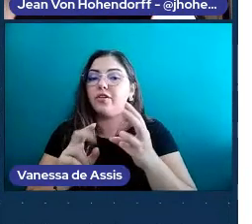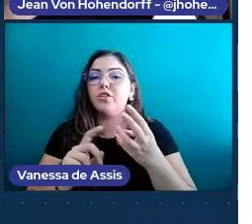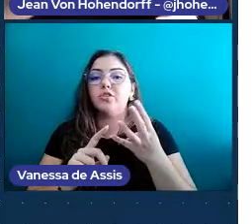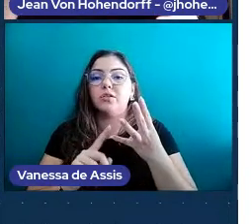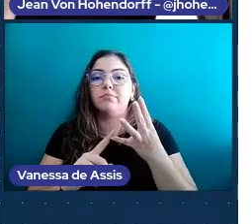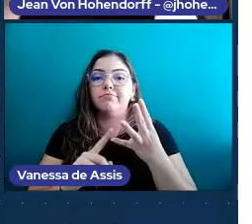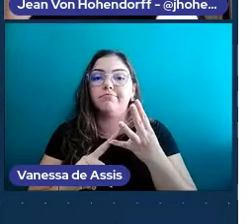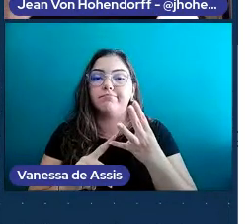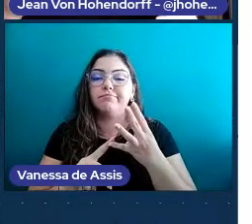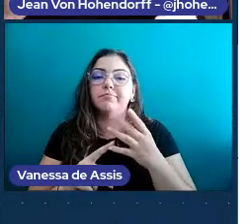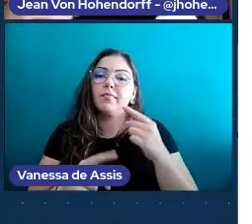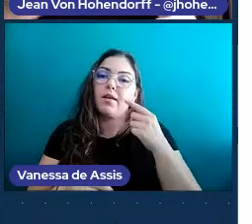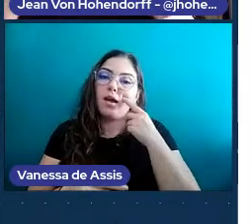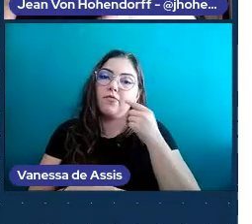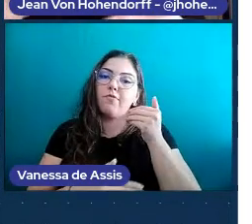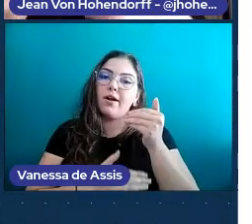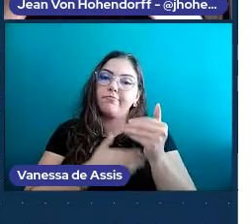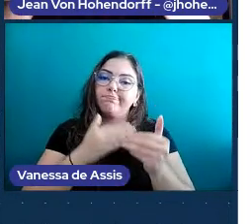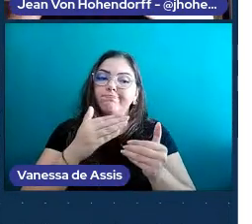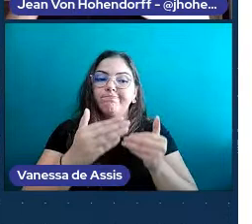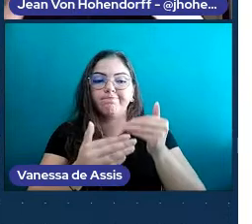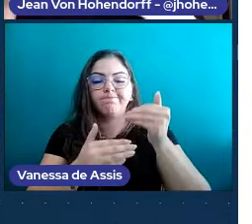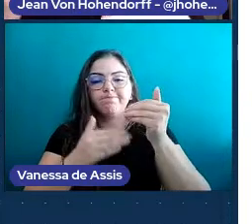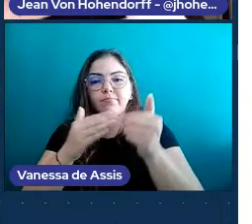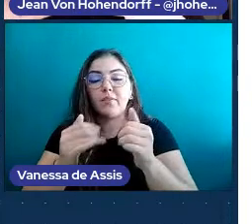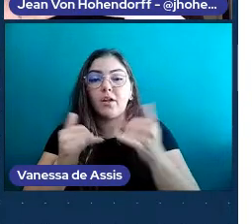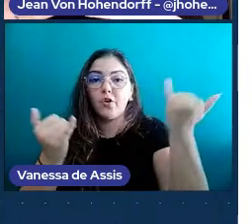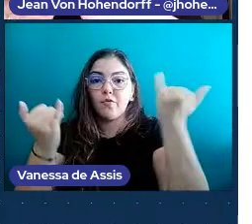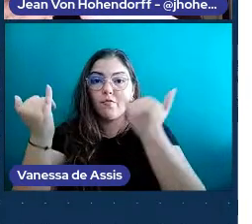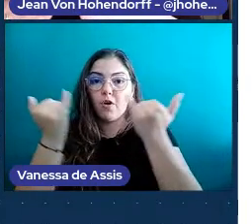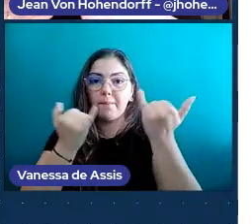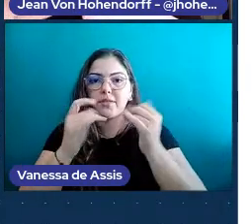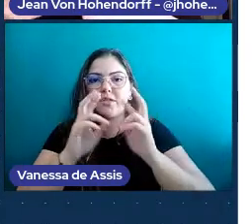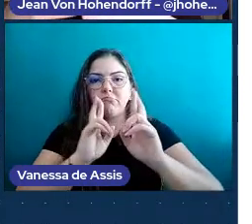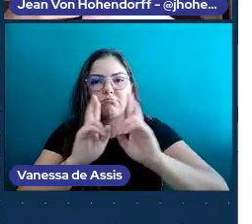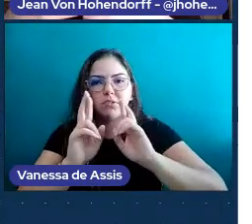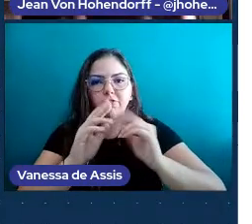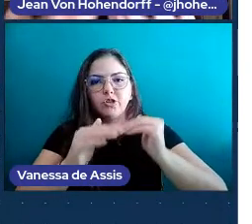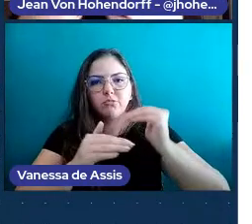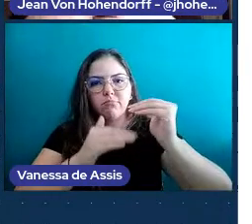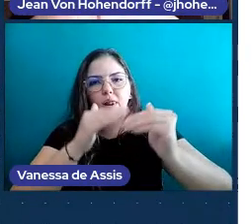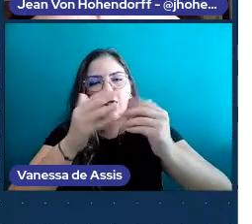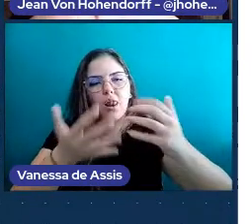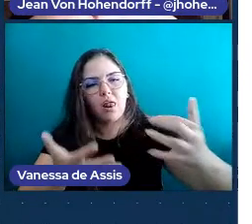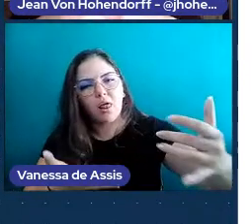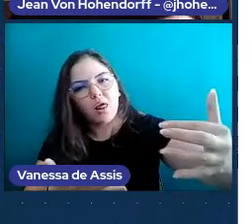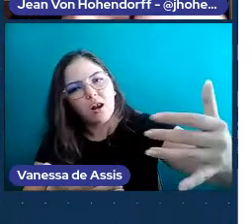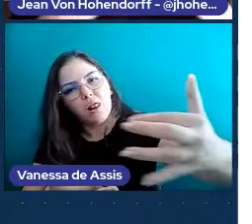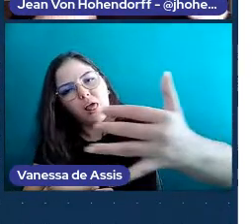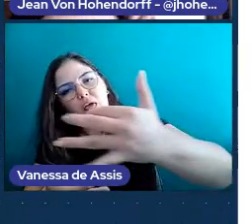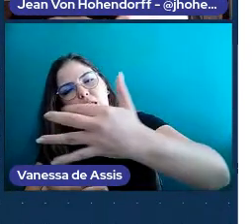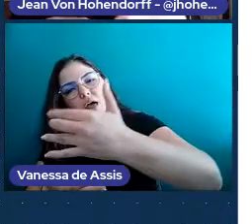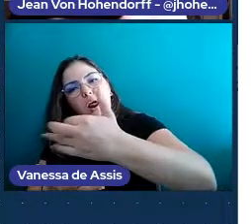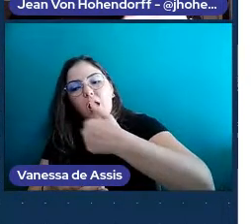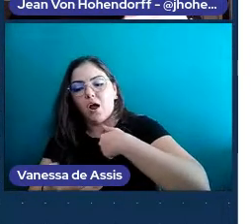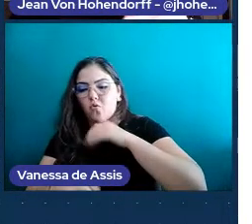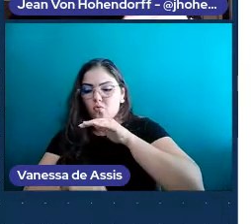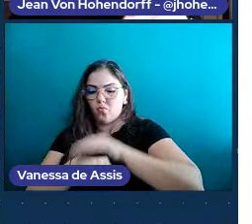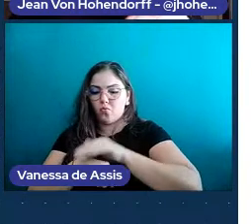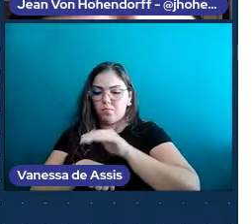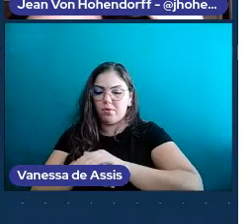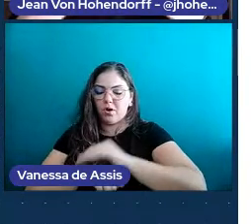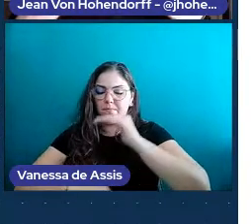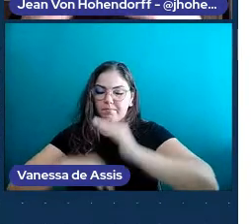no decorrer da coleta dos dados, eu vou avaliando se preciso ou não mais participantes, mais informantes, de acordo